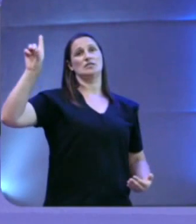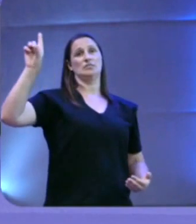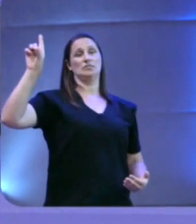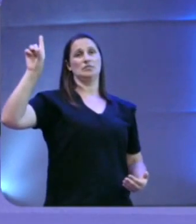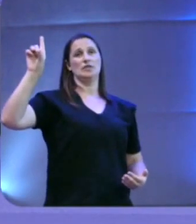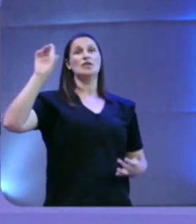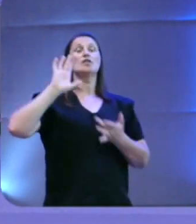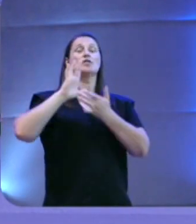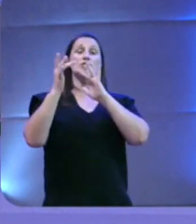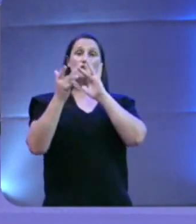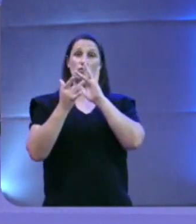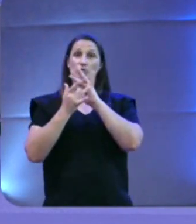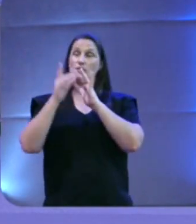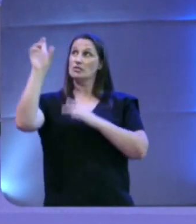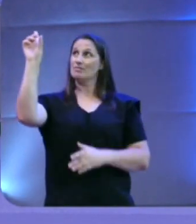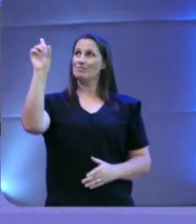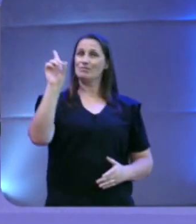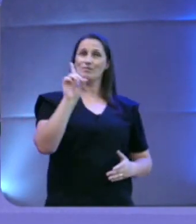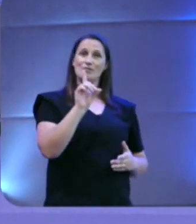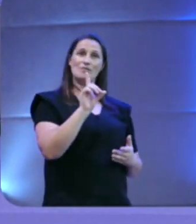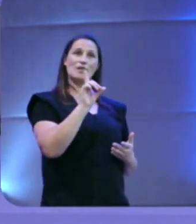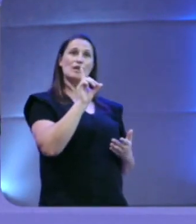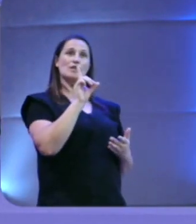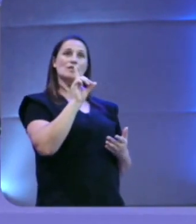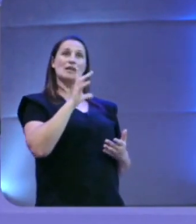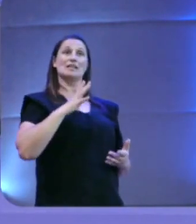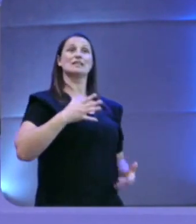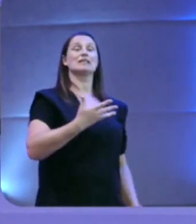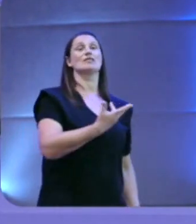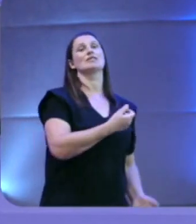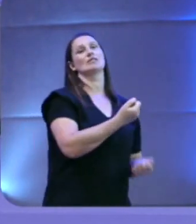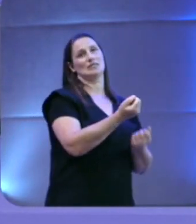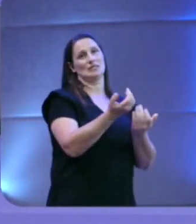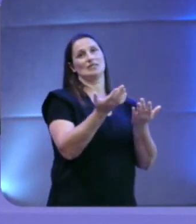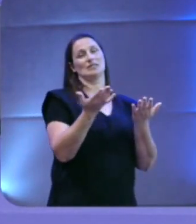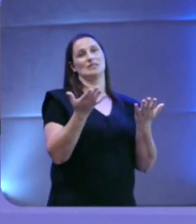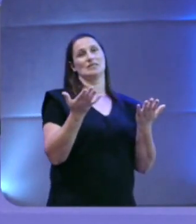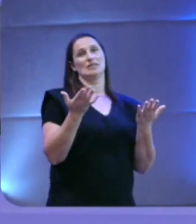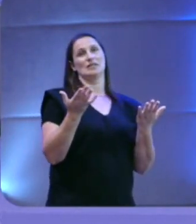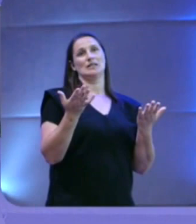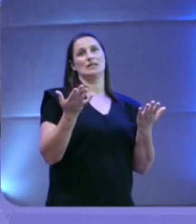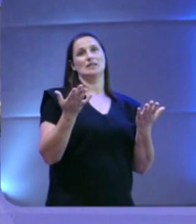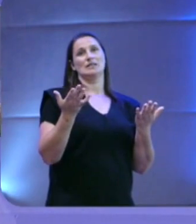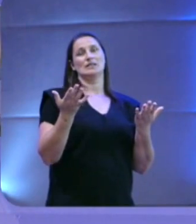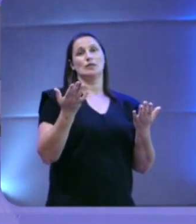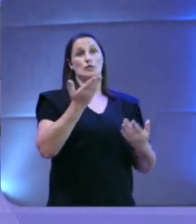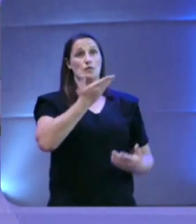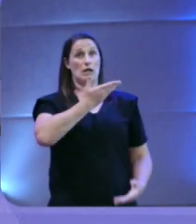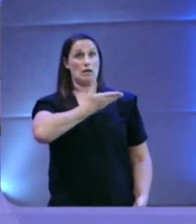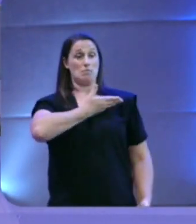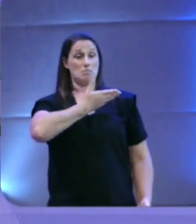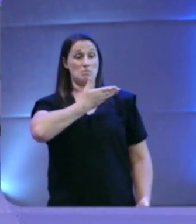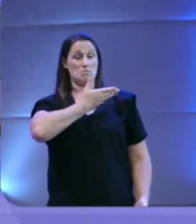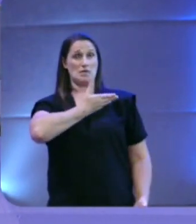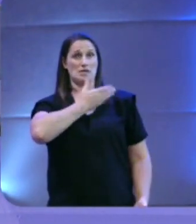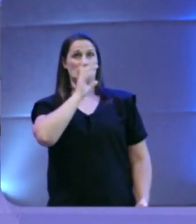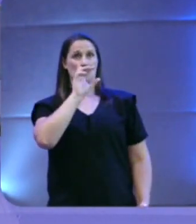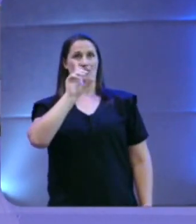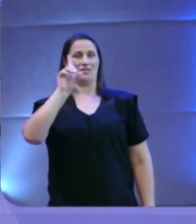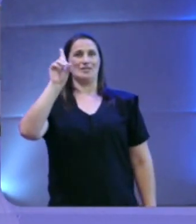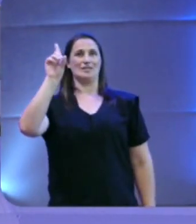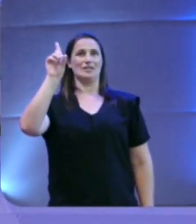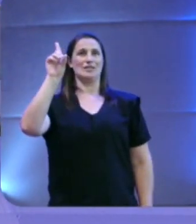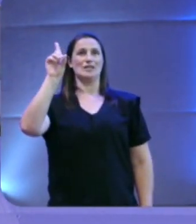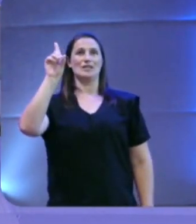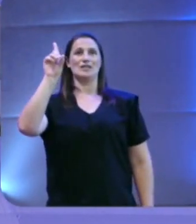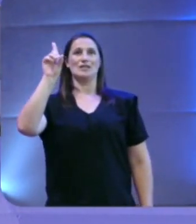novas. Arrependam-se, o reino de Deus está próximo. E vocês podem se tornar amigos de Deus. Jesus pode nos